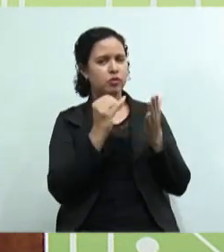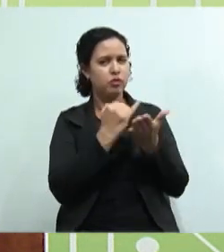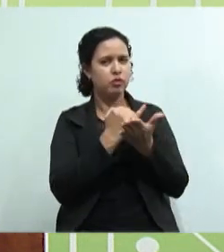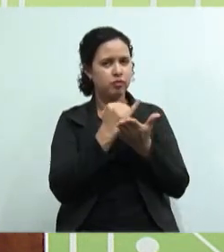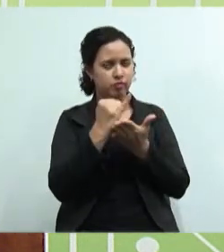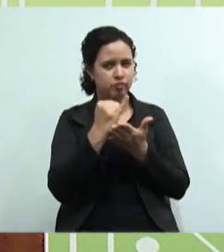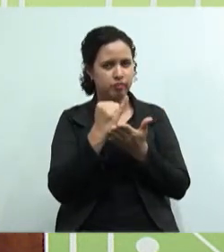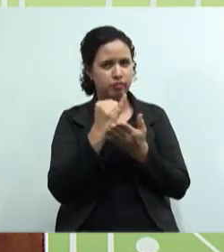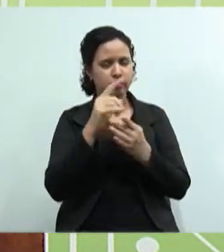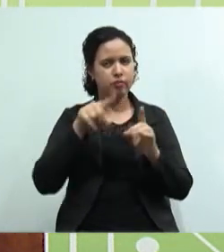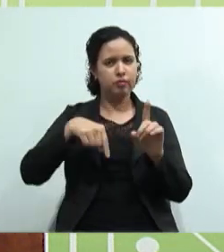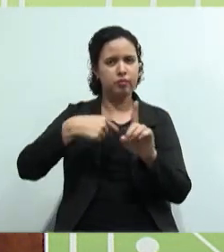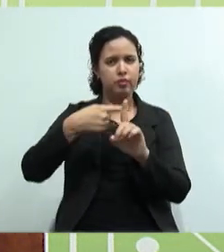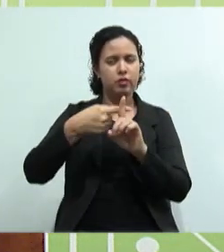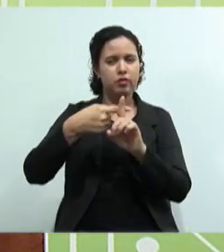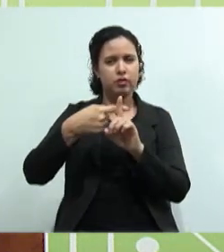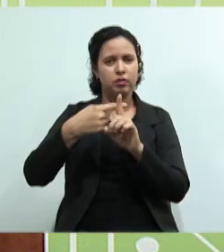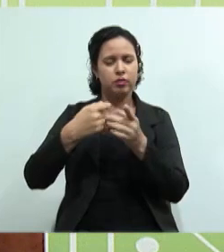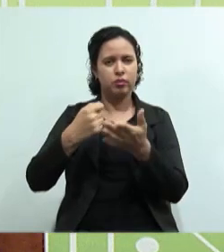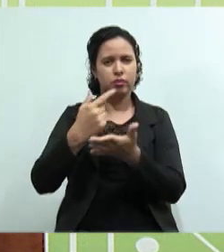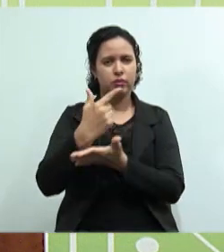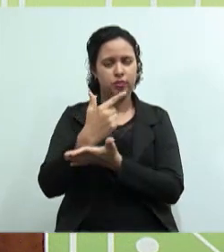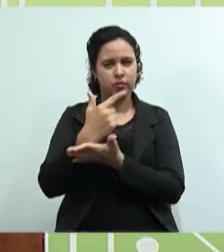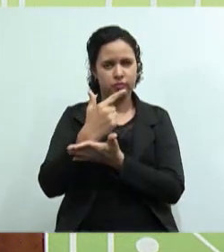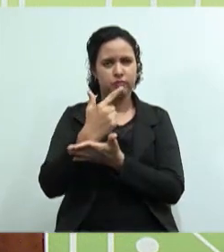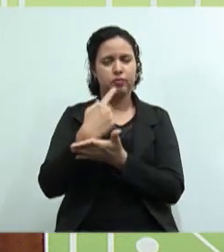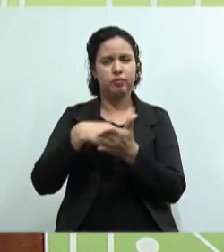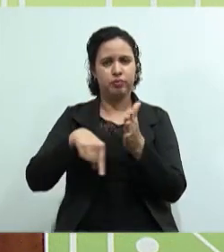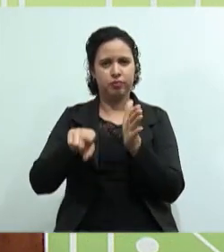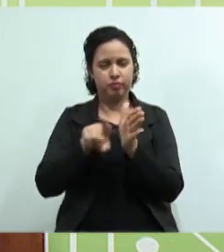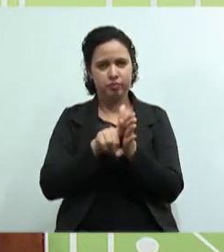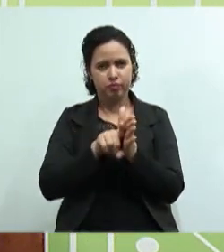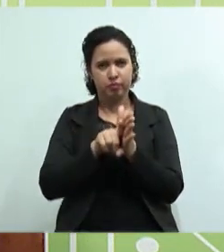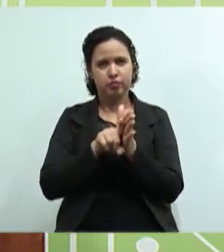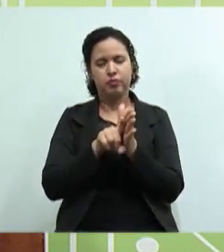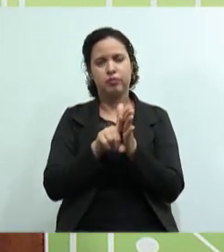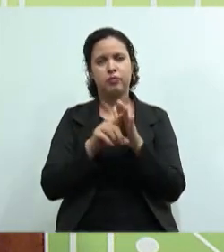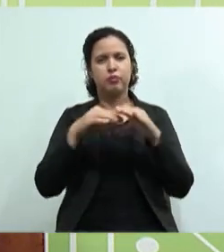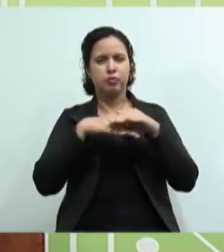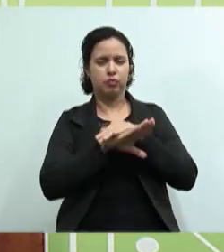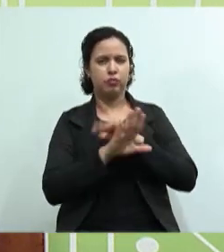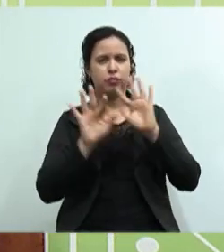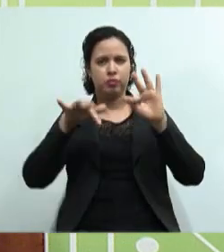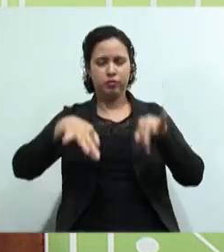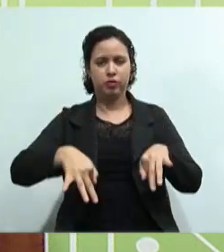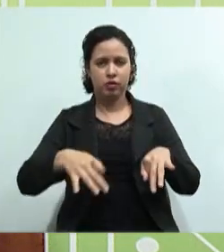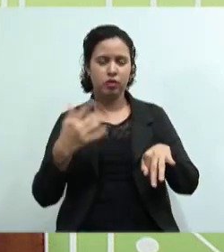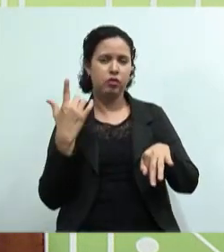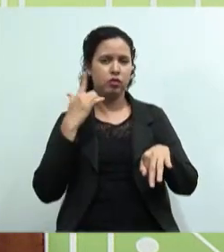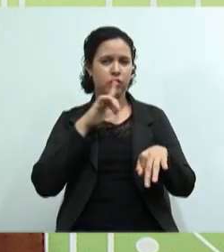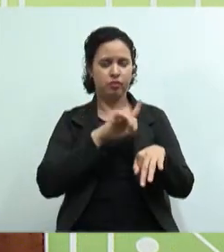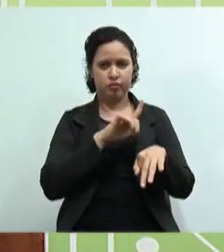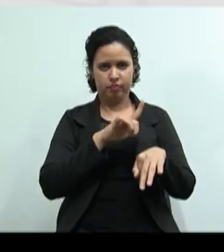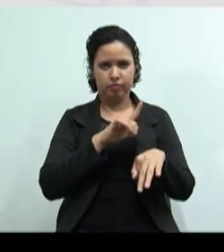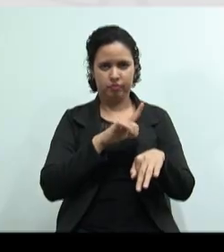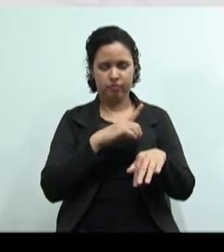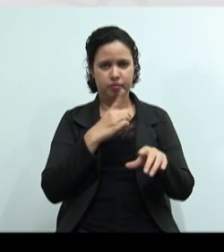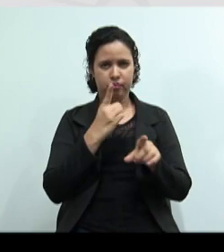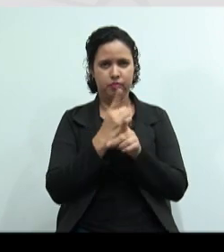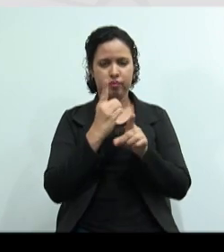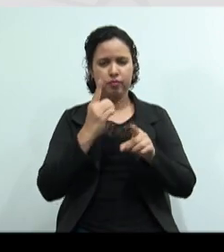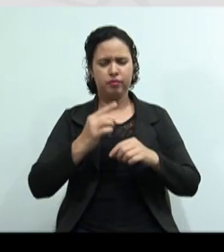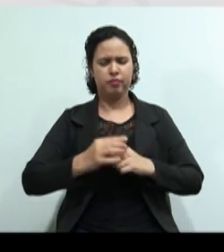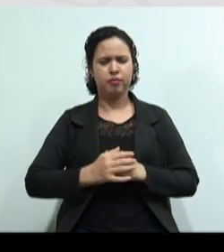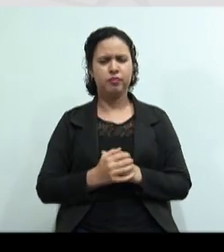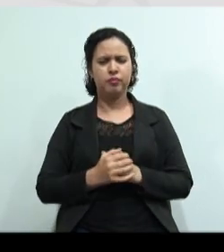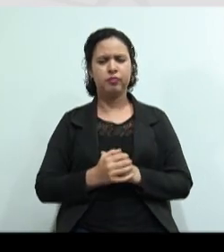menos estoque final e eu consigo encontrar o custo da mercadoria vendida. Continuando aqui nos